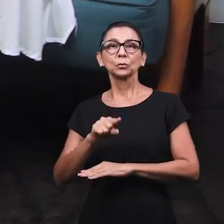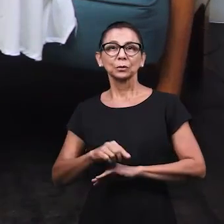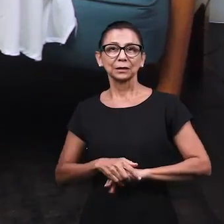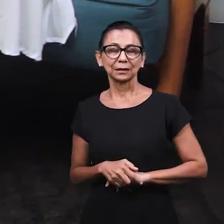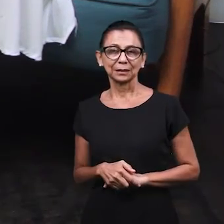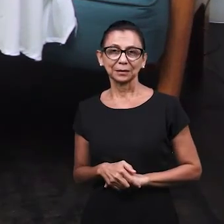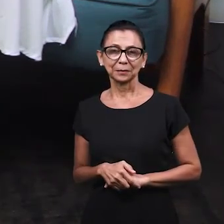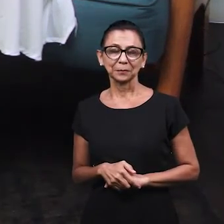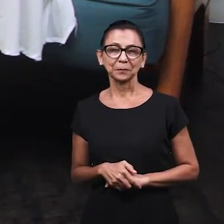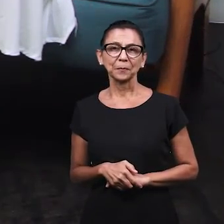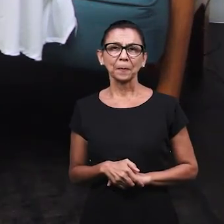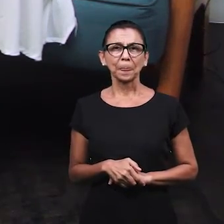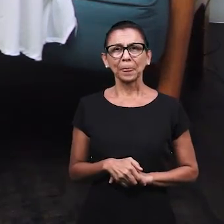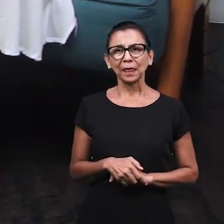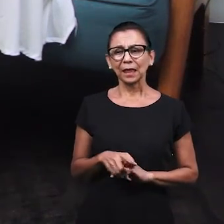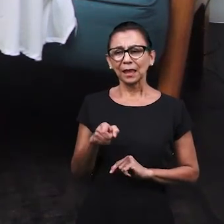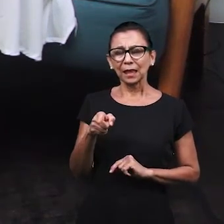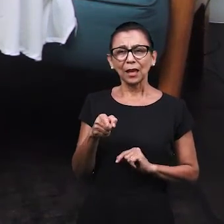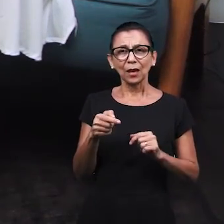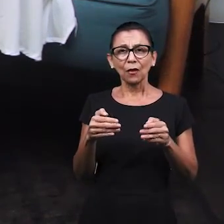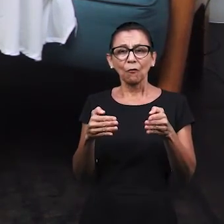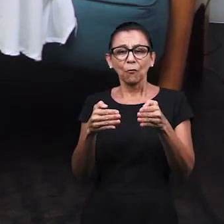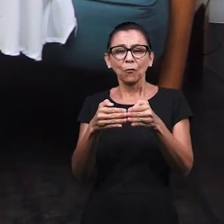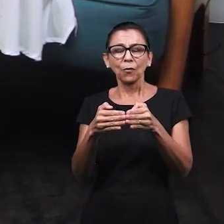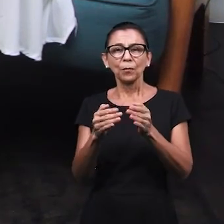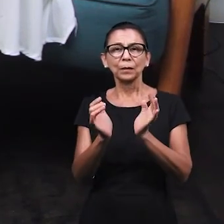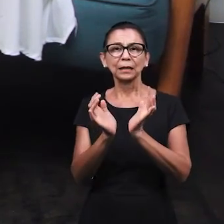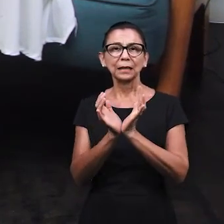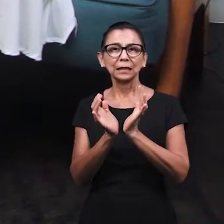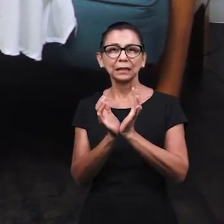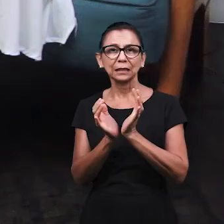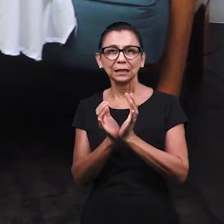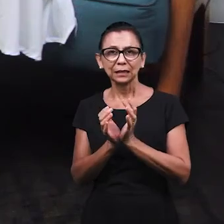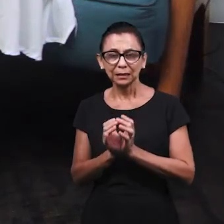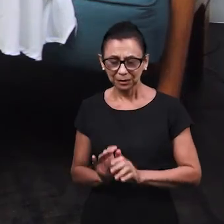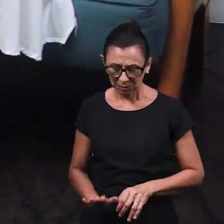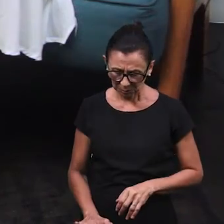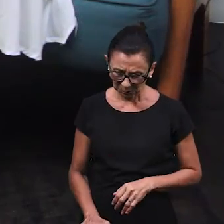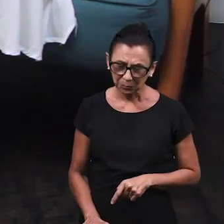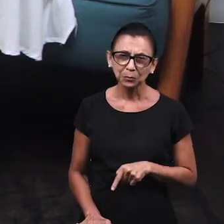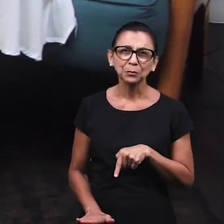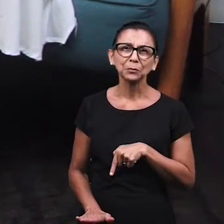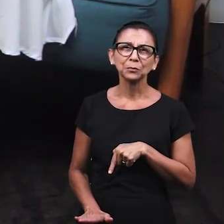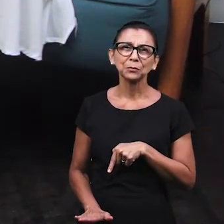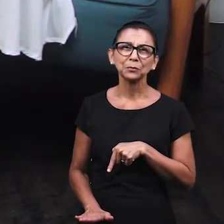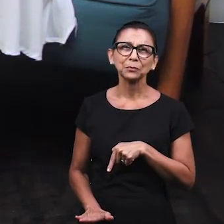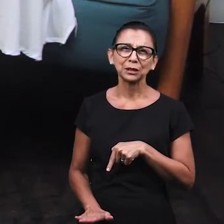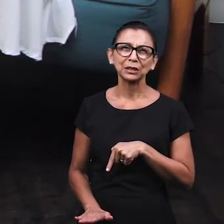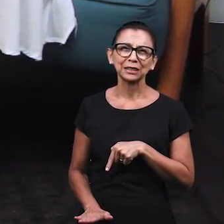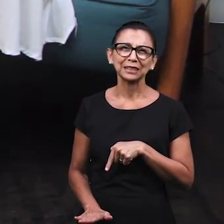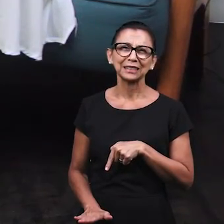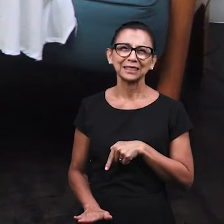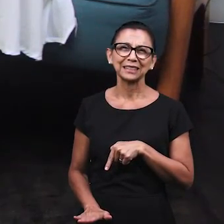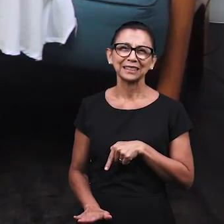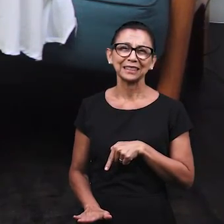para crianças pequenas, né? Não é nem para crianças intermediárias, adultos. Talvez os